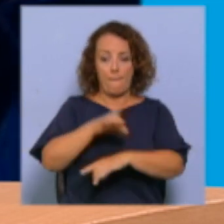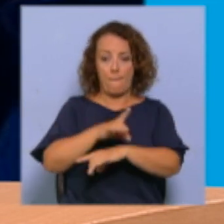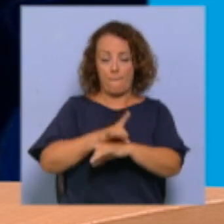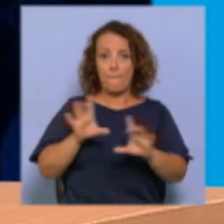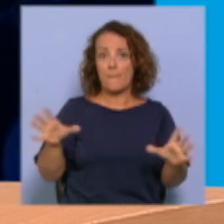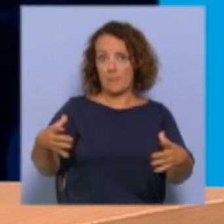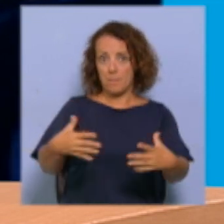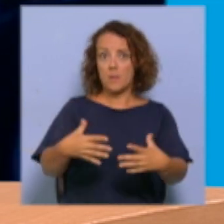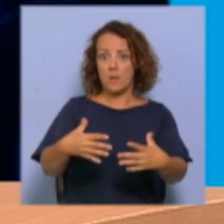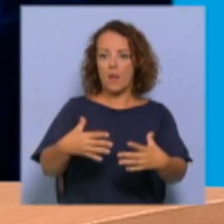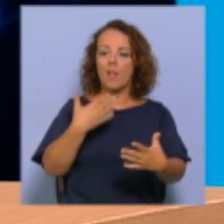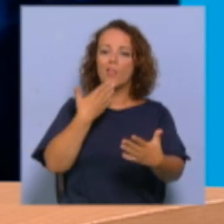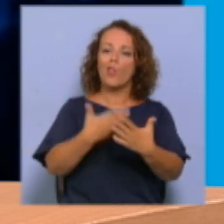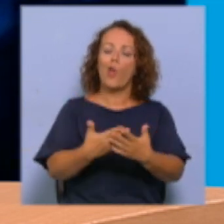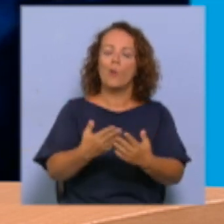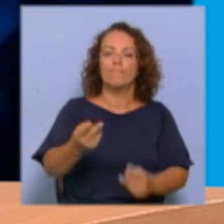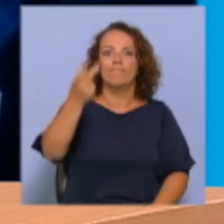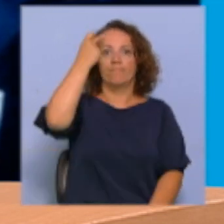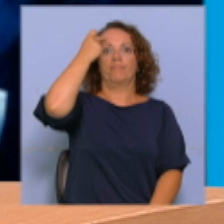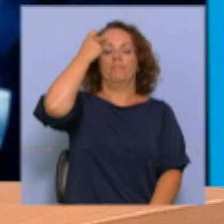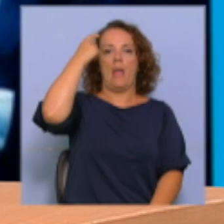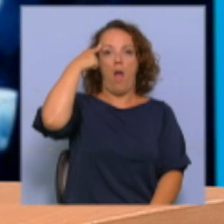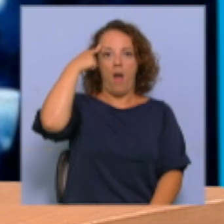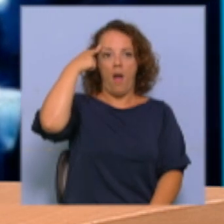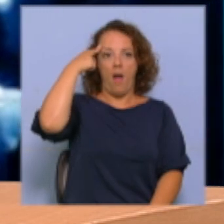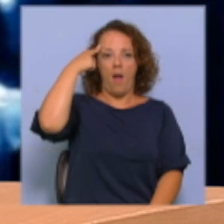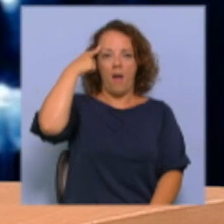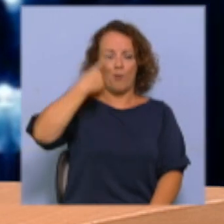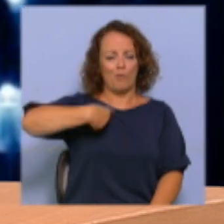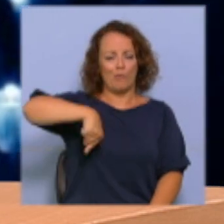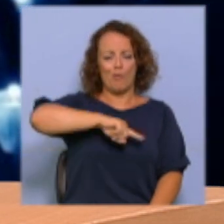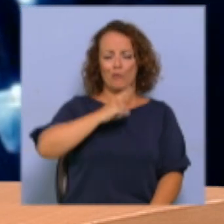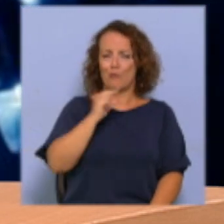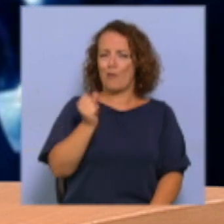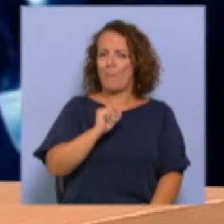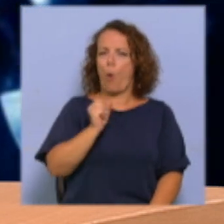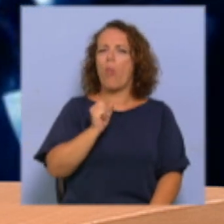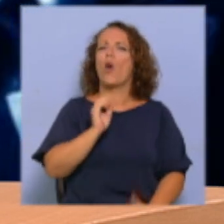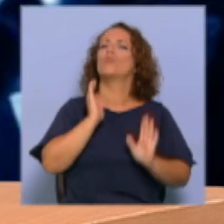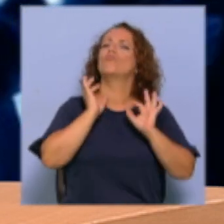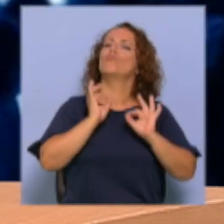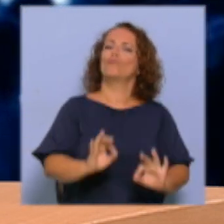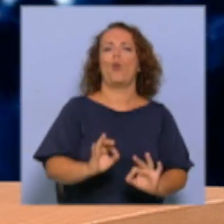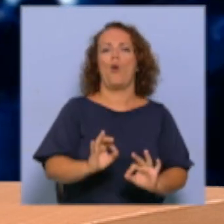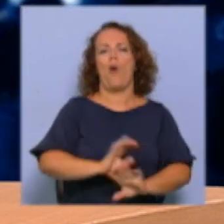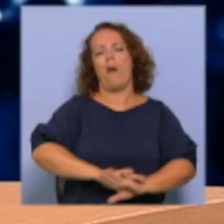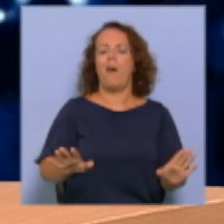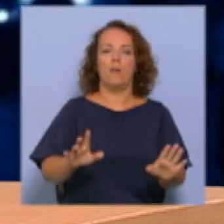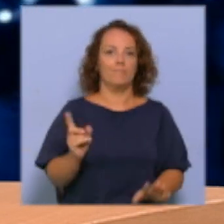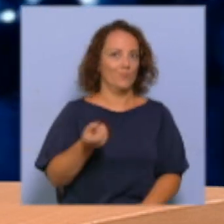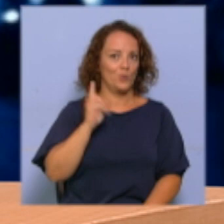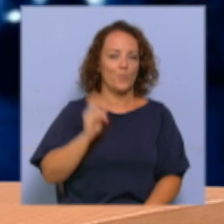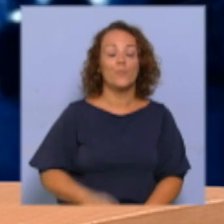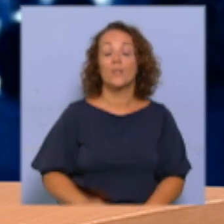ser um lembrete gigantesco de que não podemos dar por garantido nada. Claro. Muito